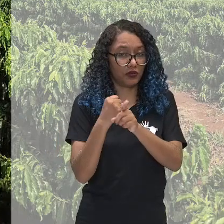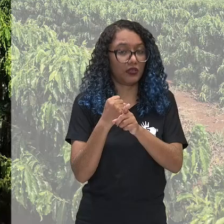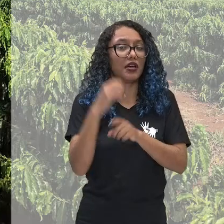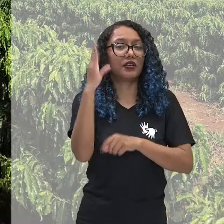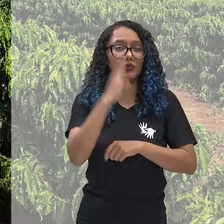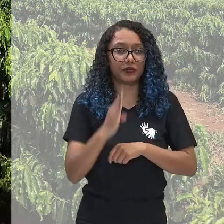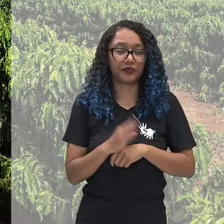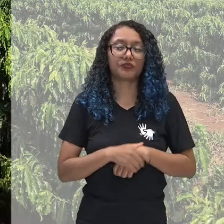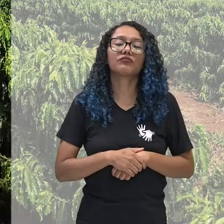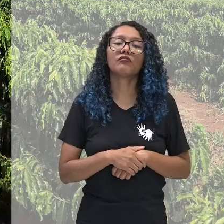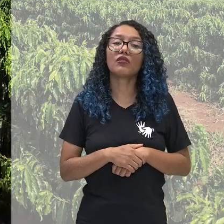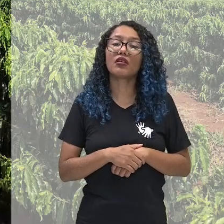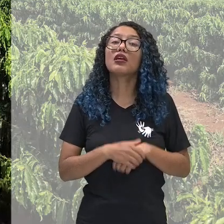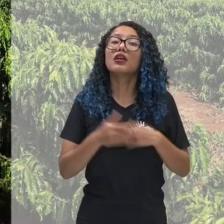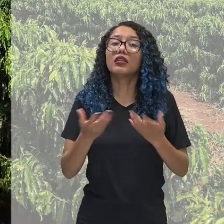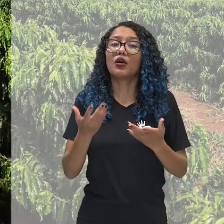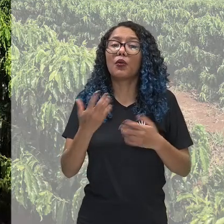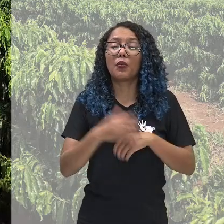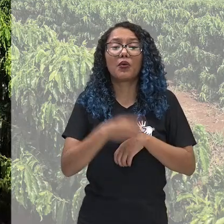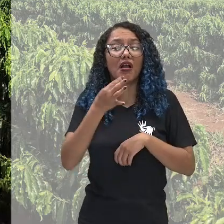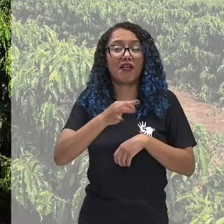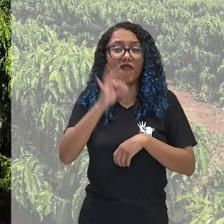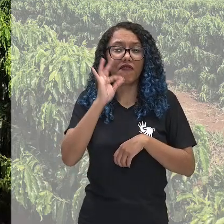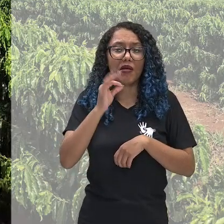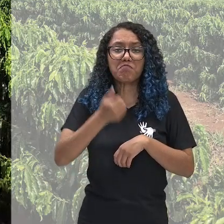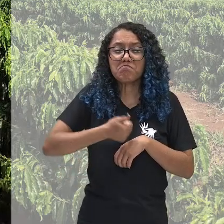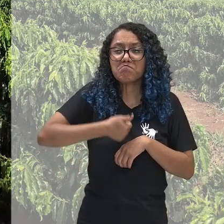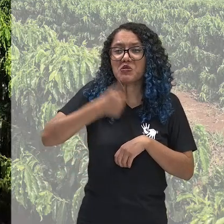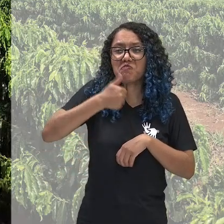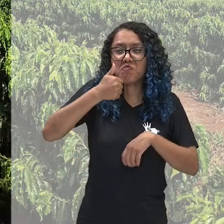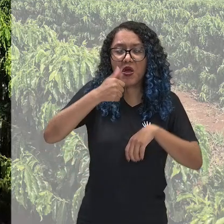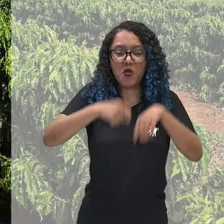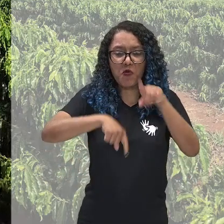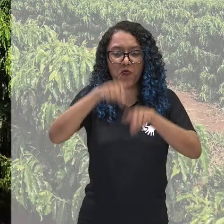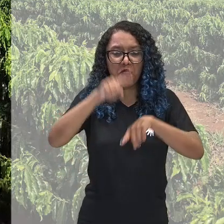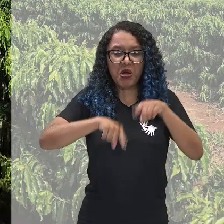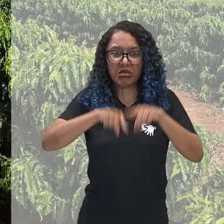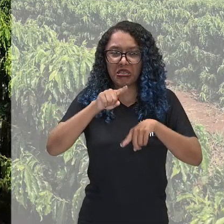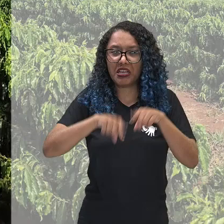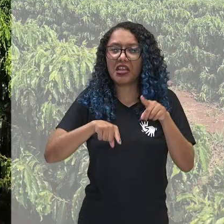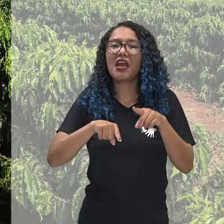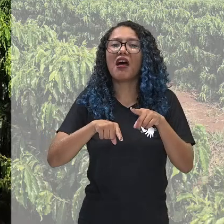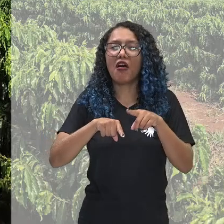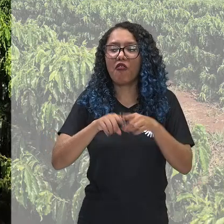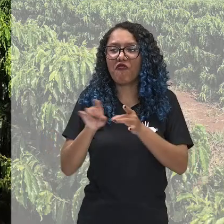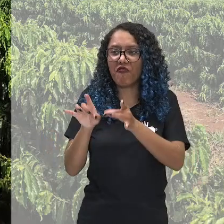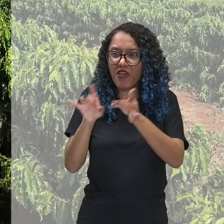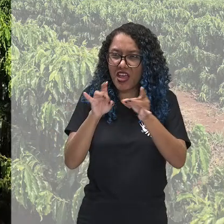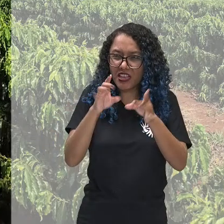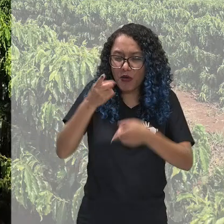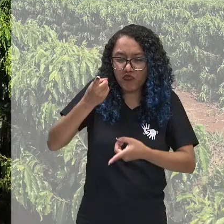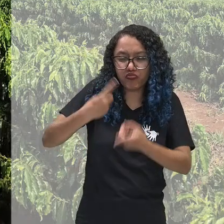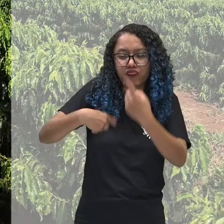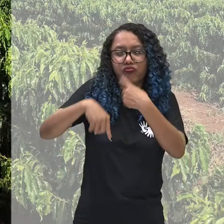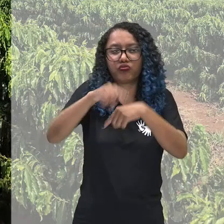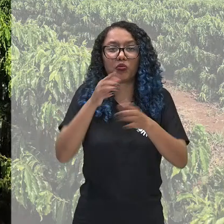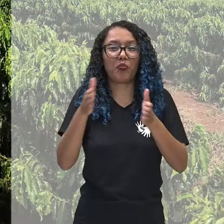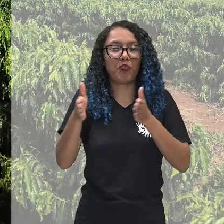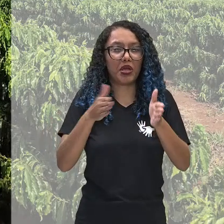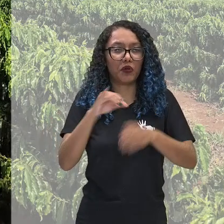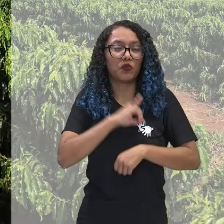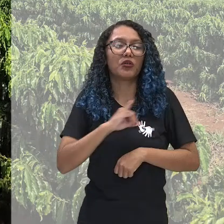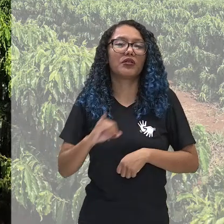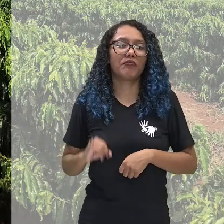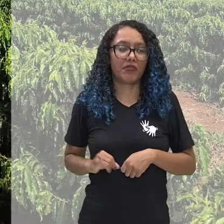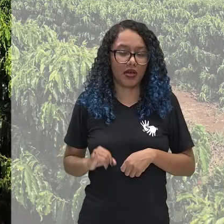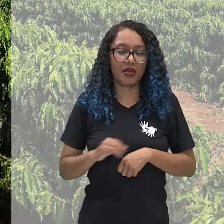café foi o primeiro boom da economia imperial e ela trouxe justamente estabilidade